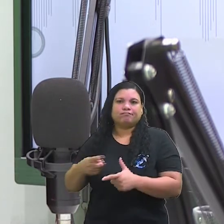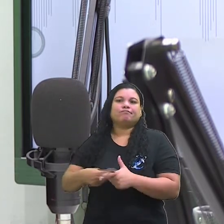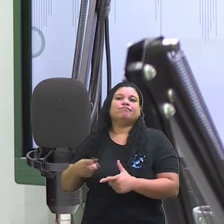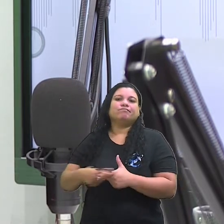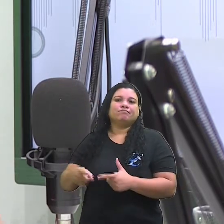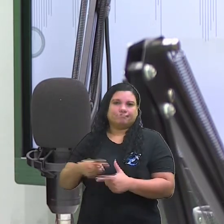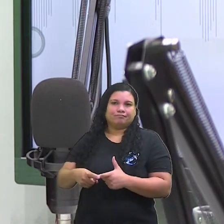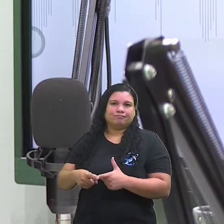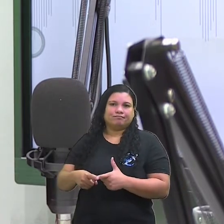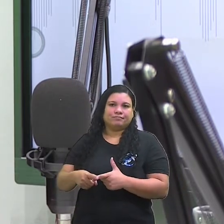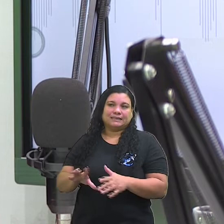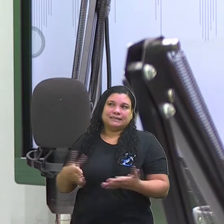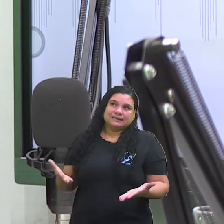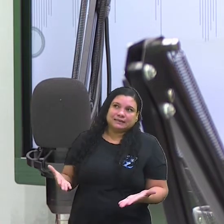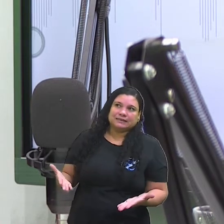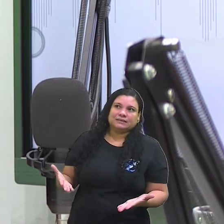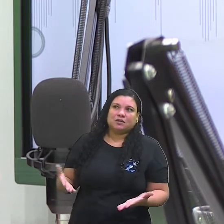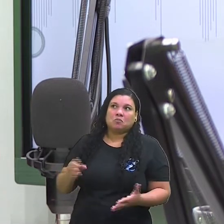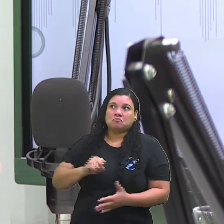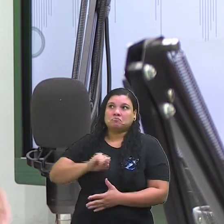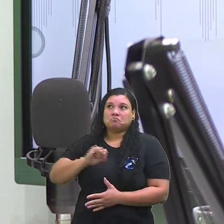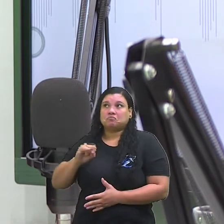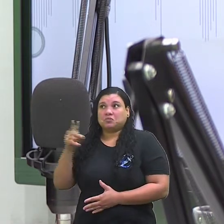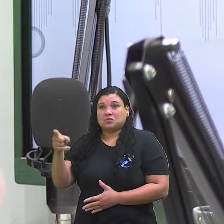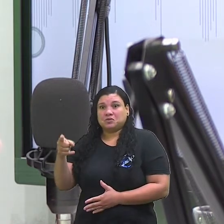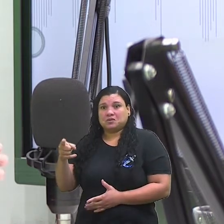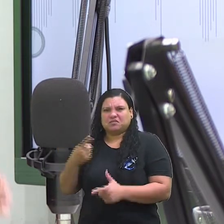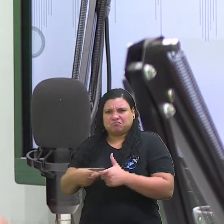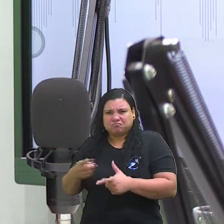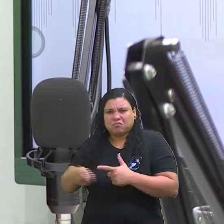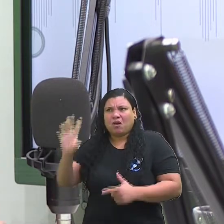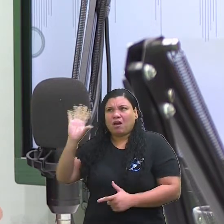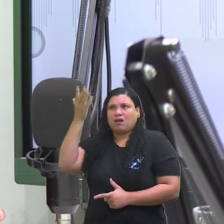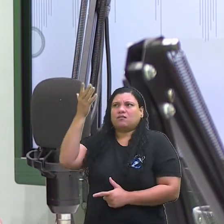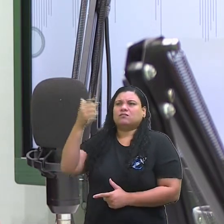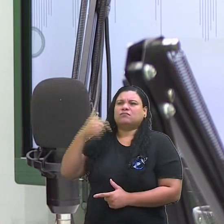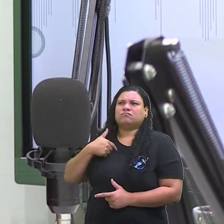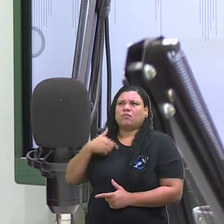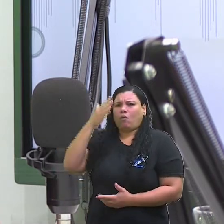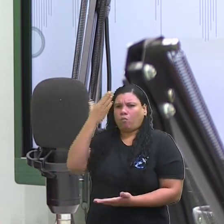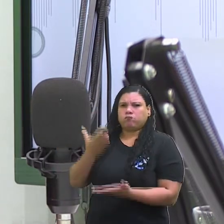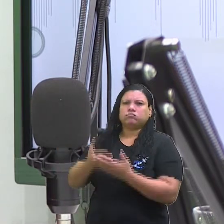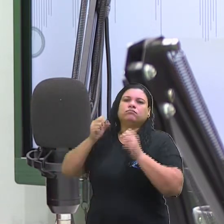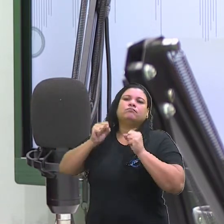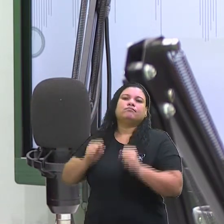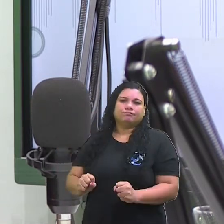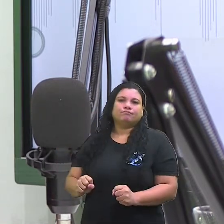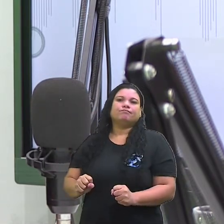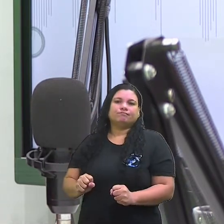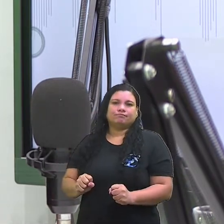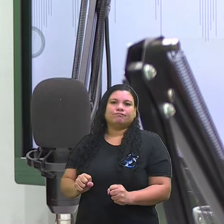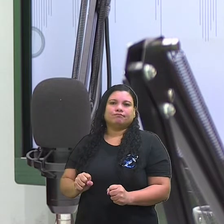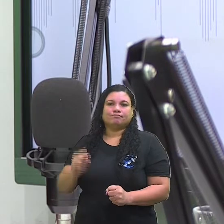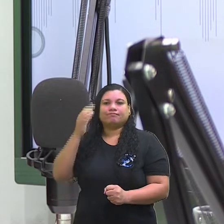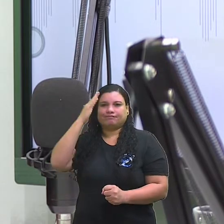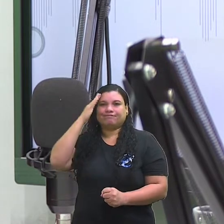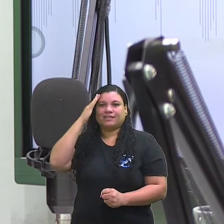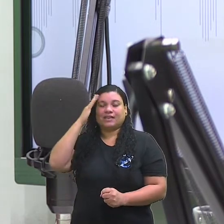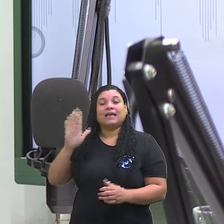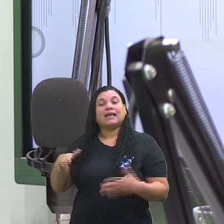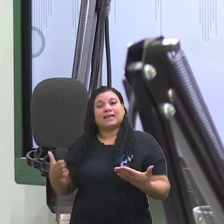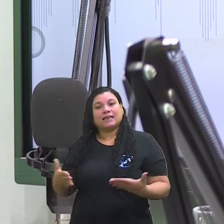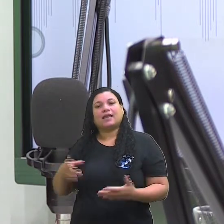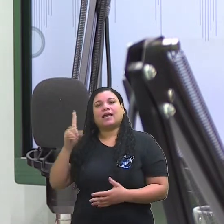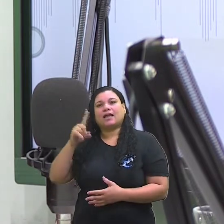dado o crédito que ele tem diante de nós, vamos confiar nele, vamos esperar. Então, a questão do relacionamento é de fundamental importância.